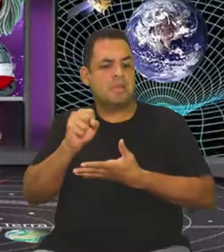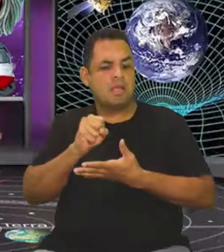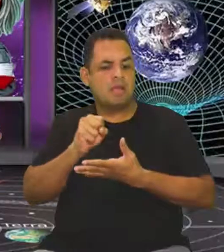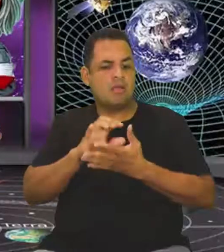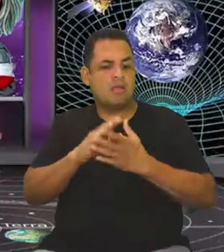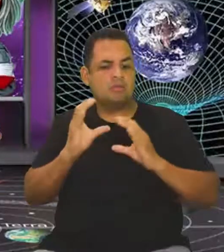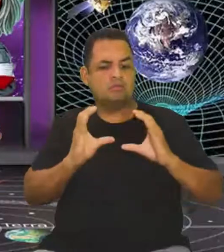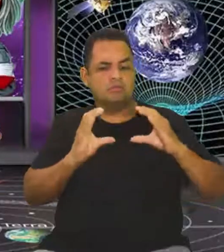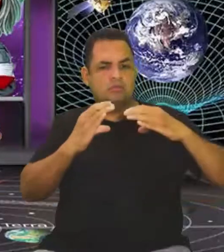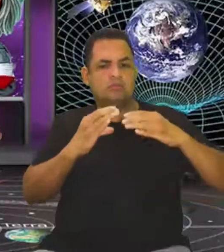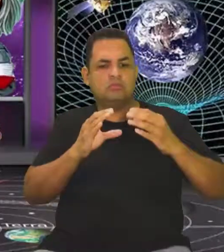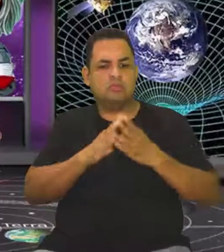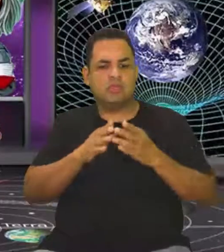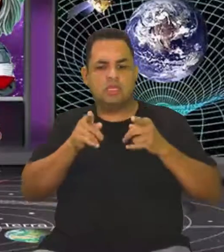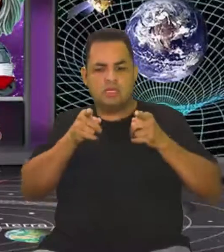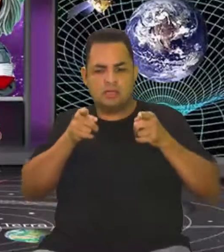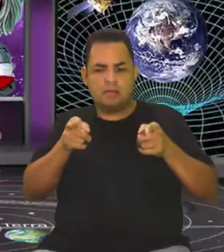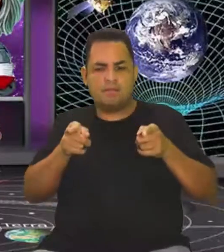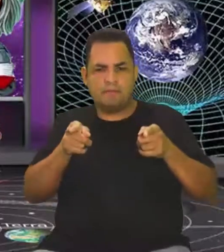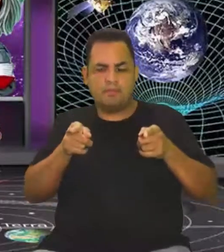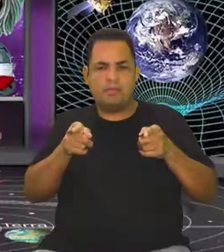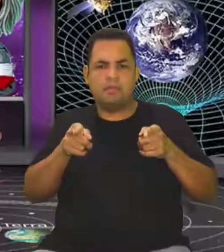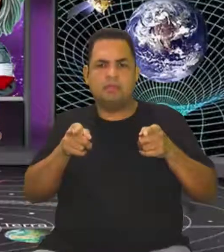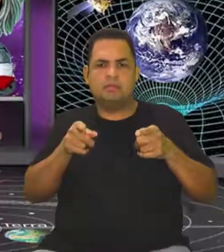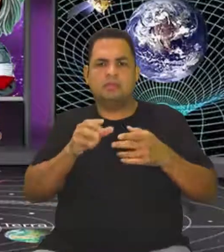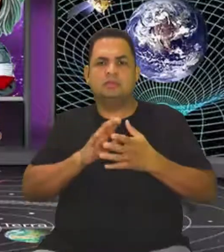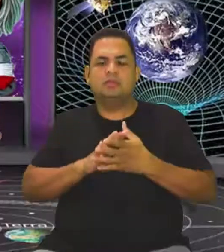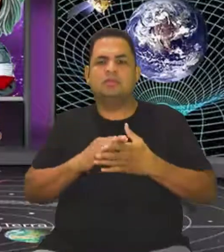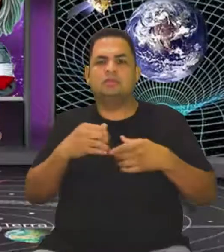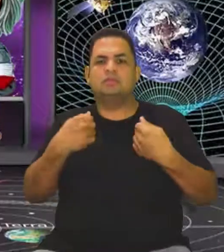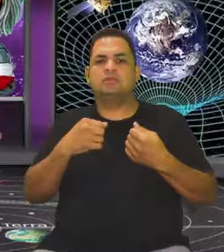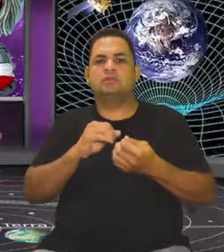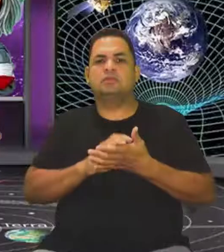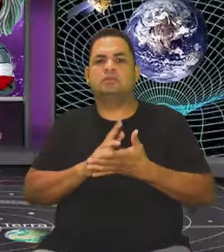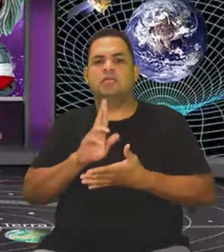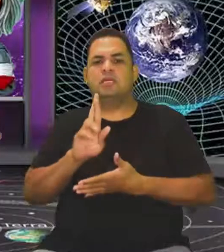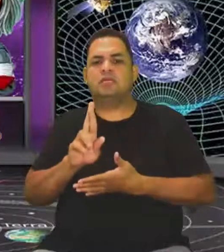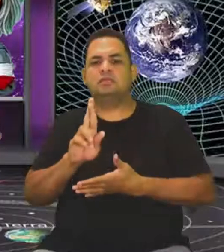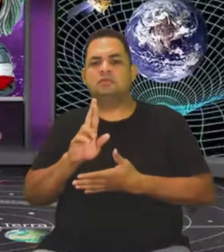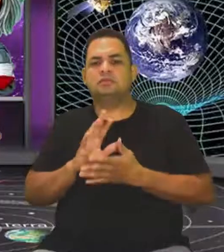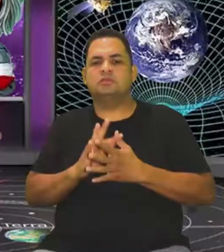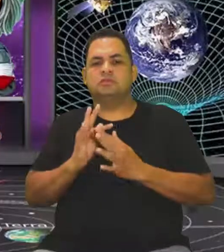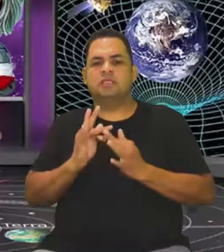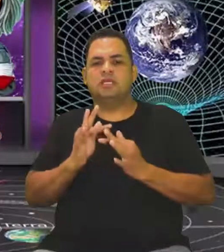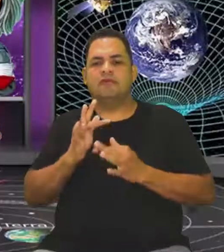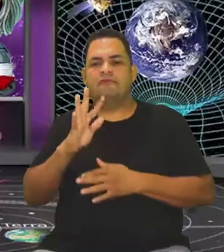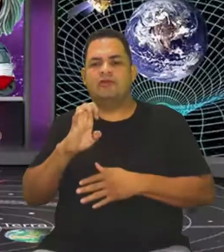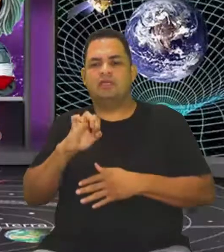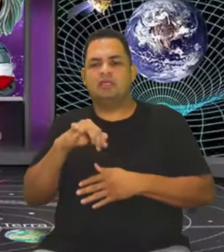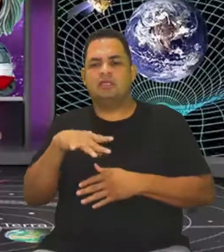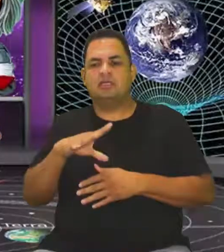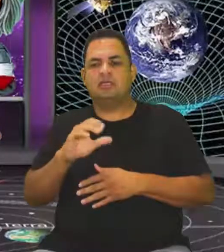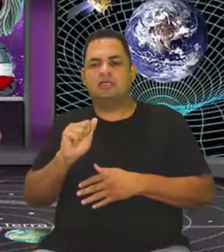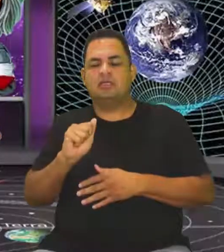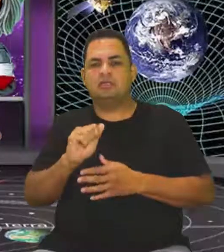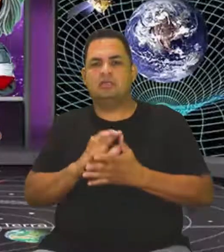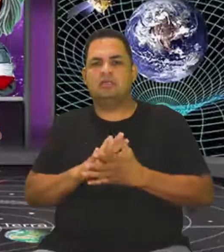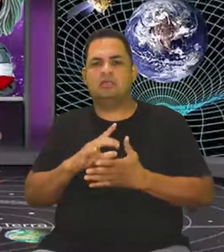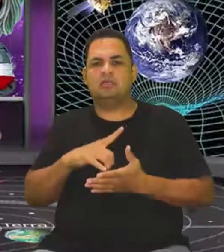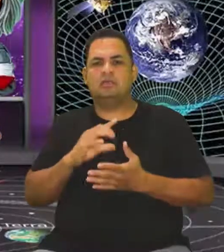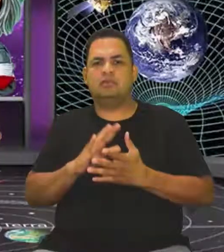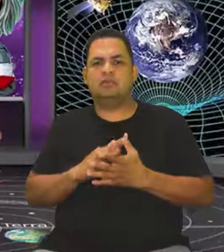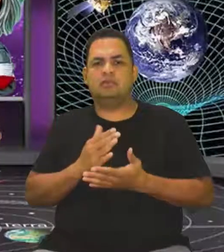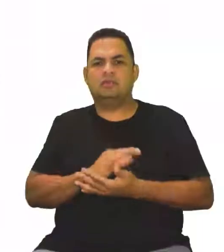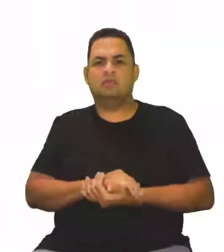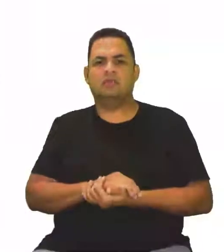circuito, tu associa ele em paralelo. E a resistência tem que ser infinita, ok? E nós temos o nosso último ali, se